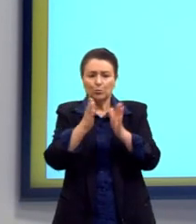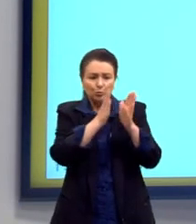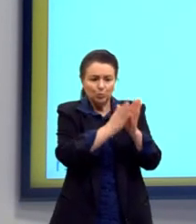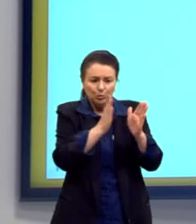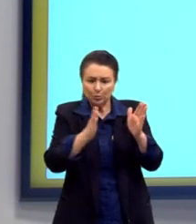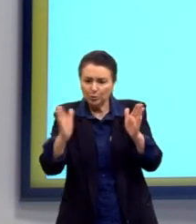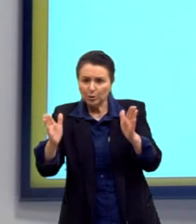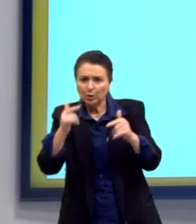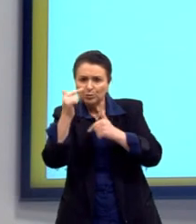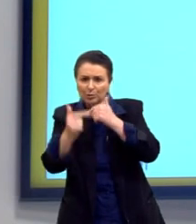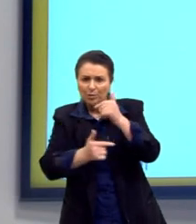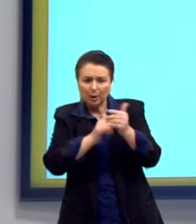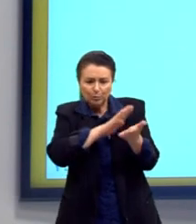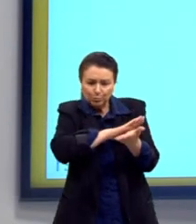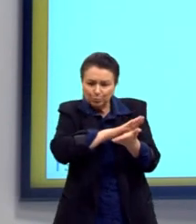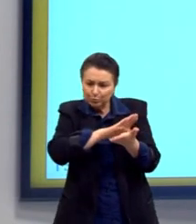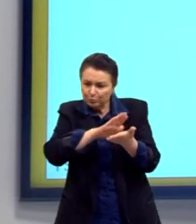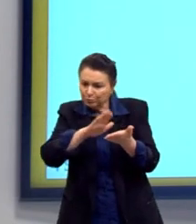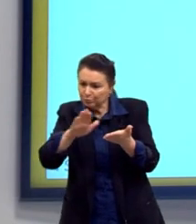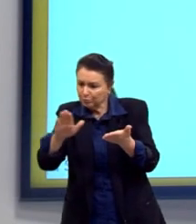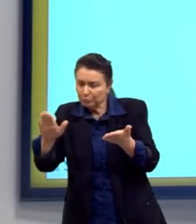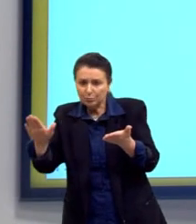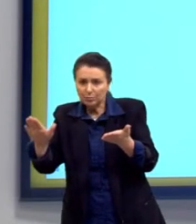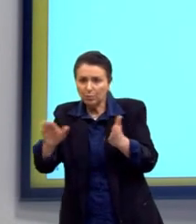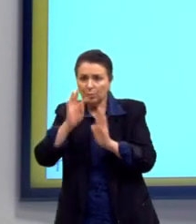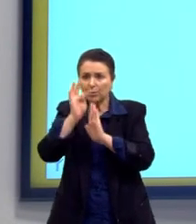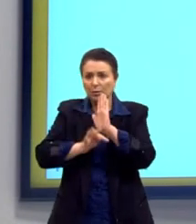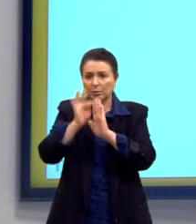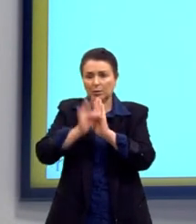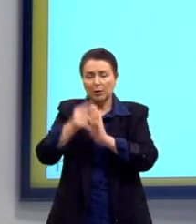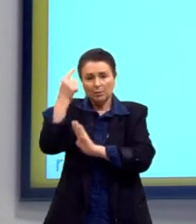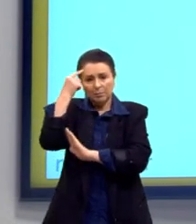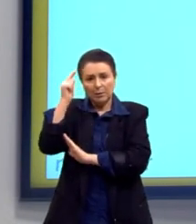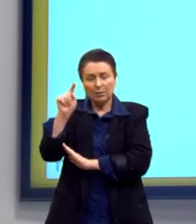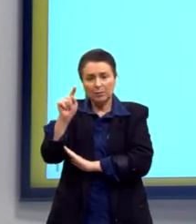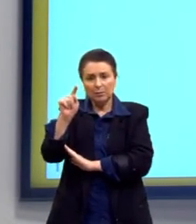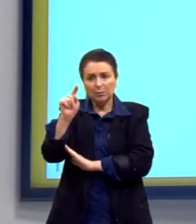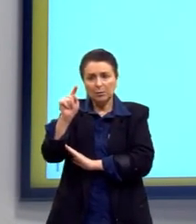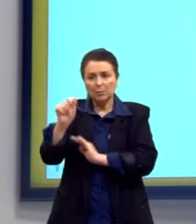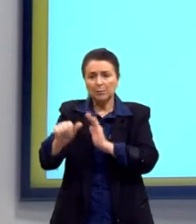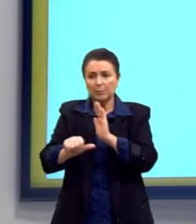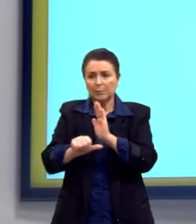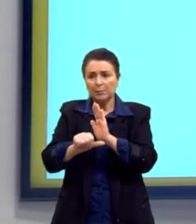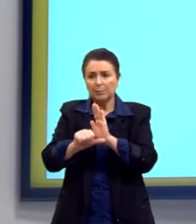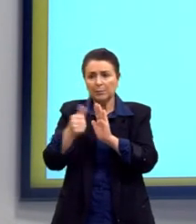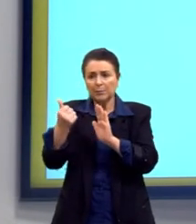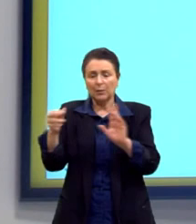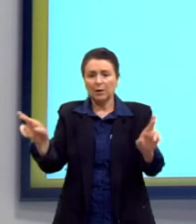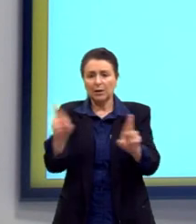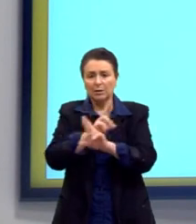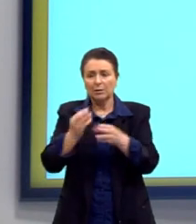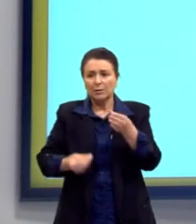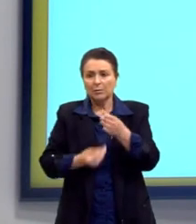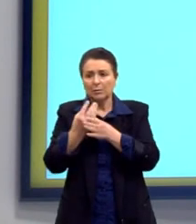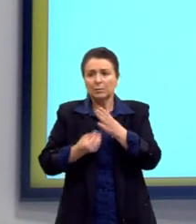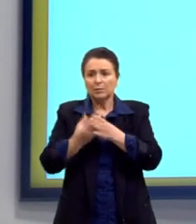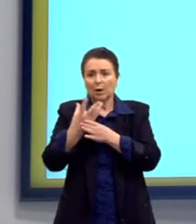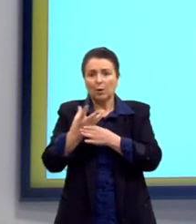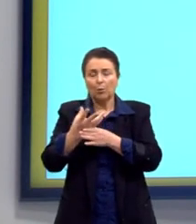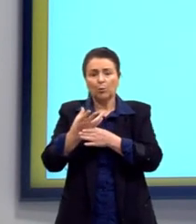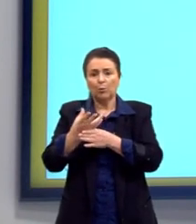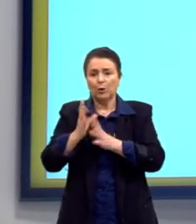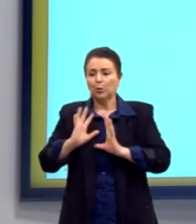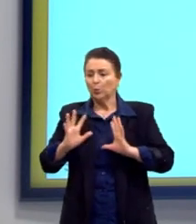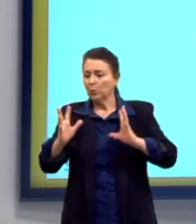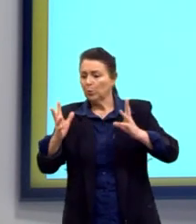também não então o que que o que que o texto nesse pensamento de primeiro relação entre produção e o consumo né